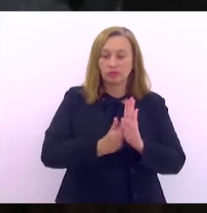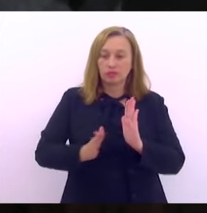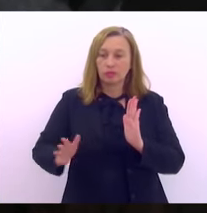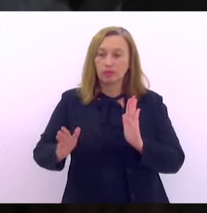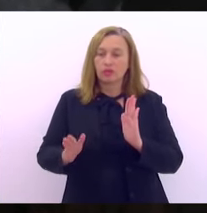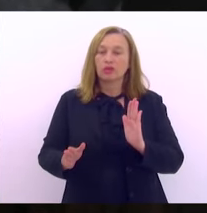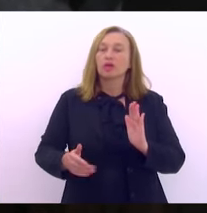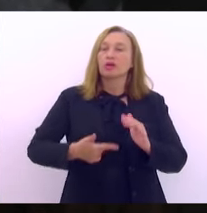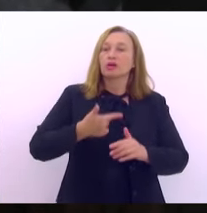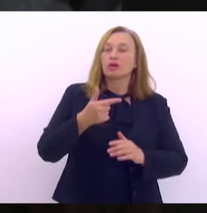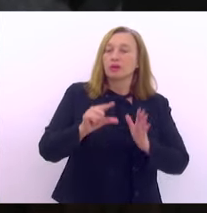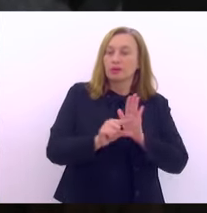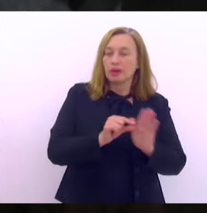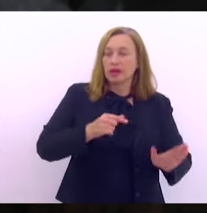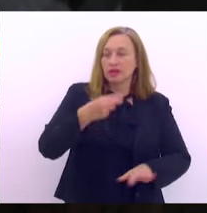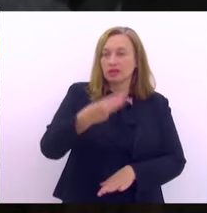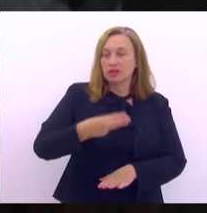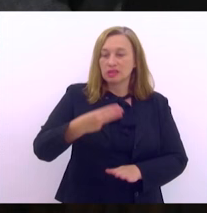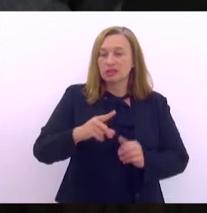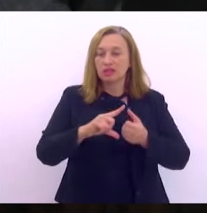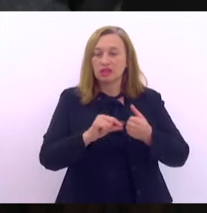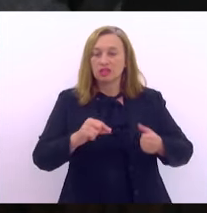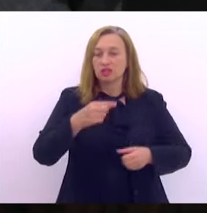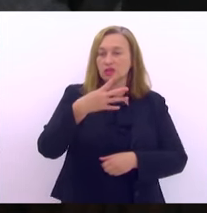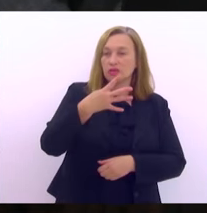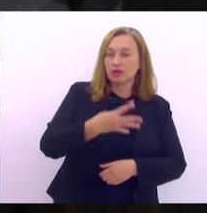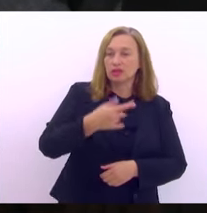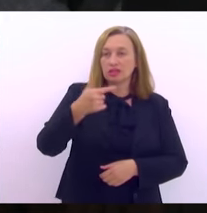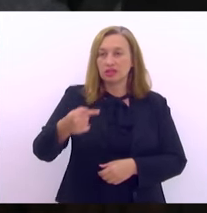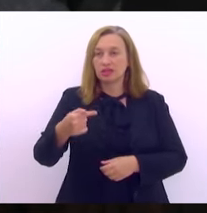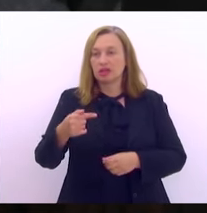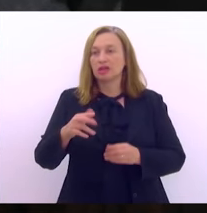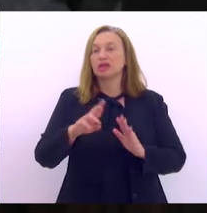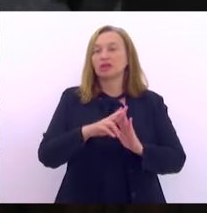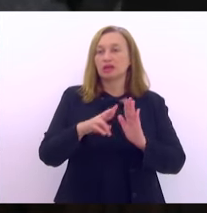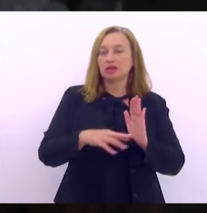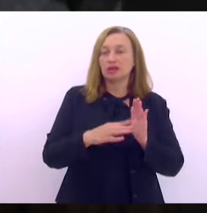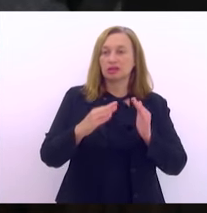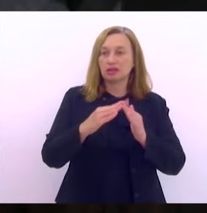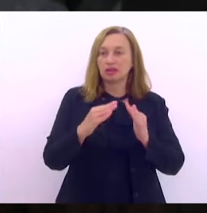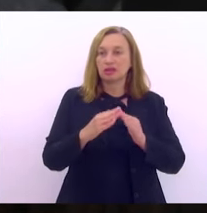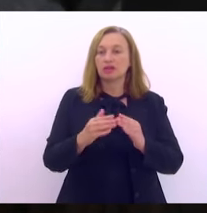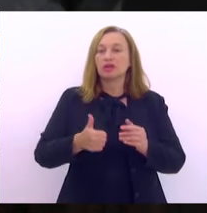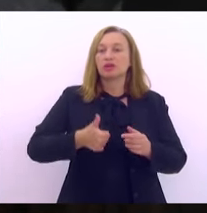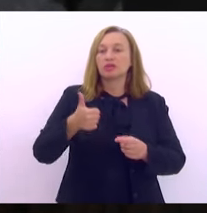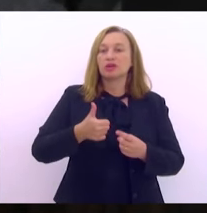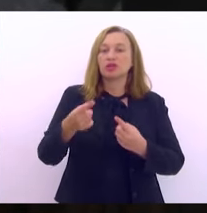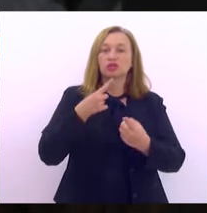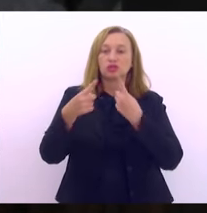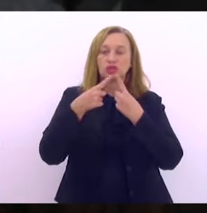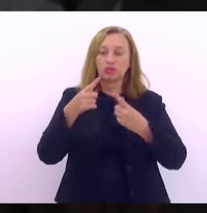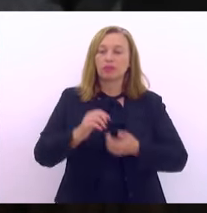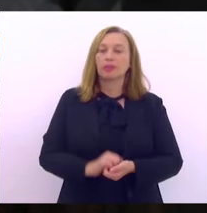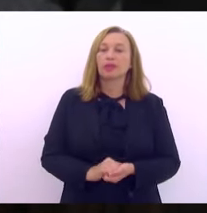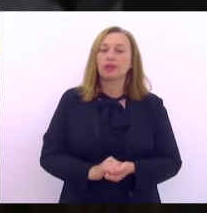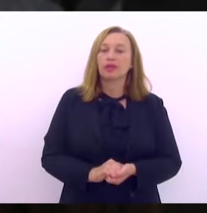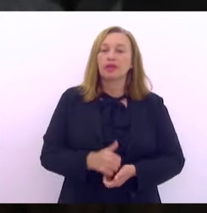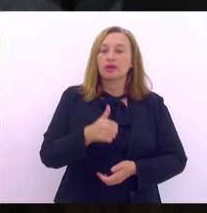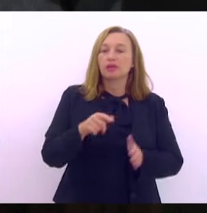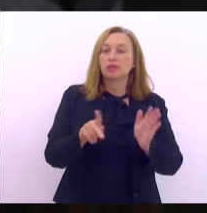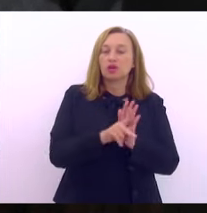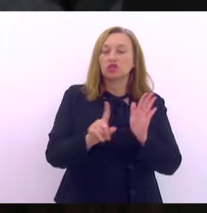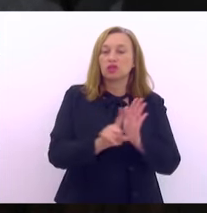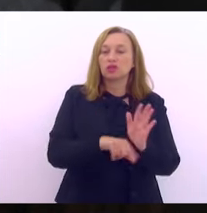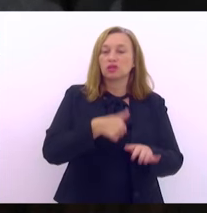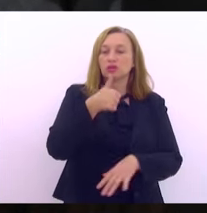com o parágrafo 3º do artigo 47 do Regimento Interno, em tramitação ordinária, em votação, em primeira discussão, projeto